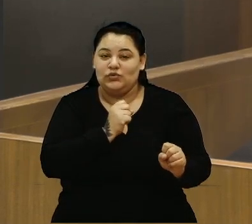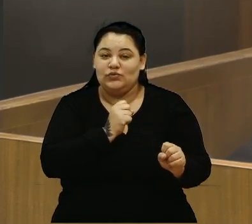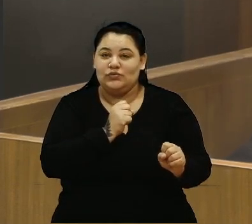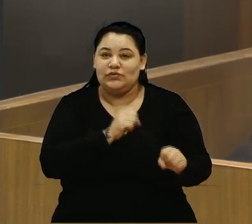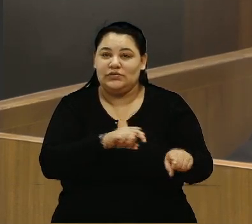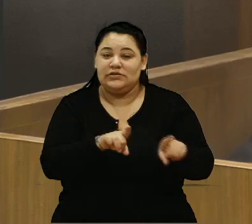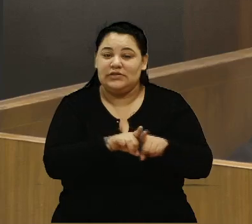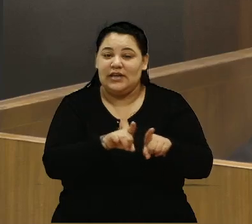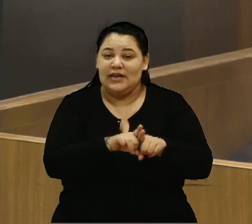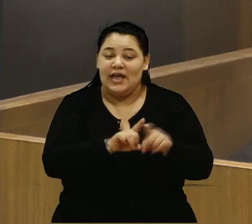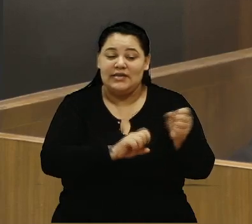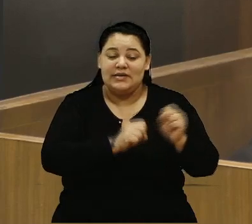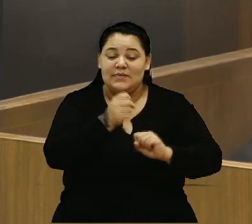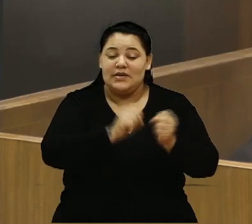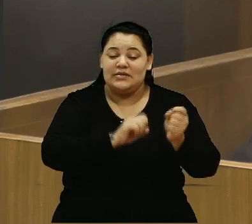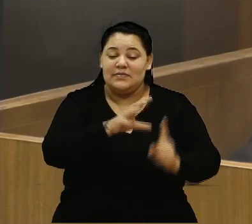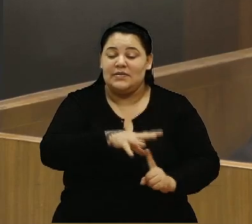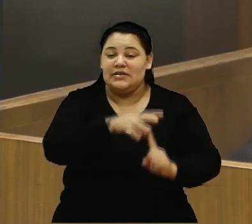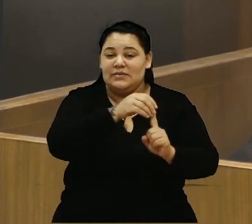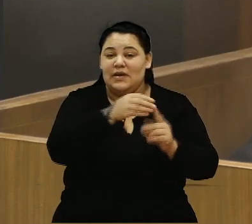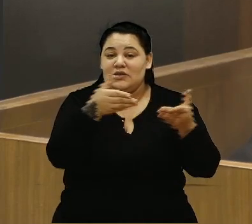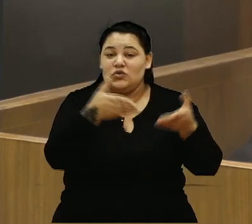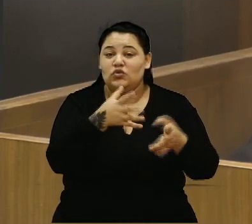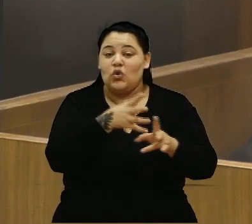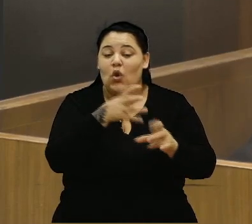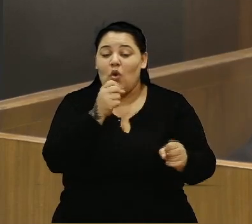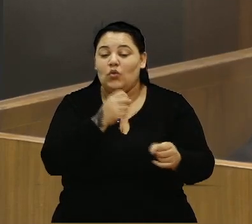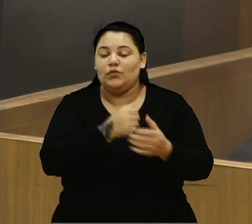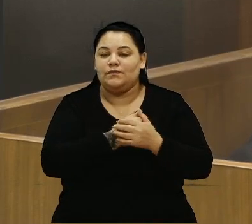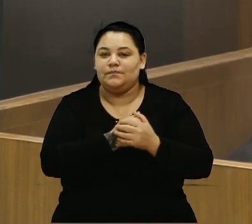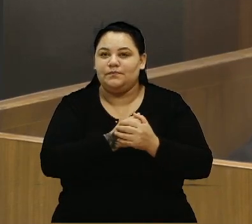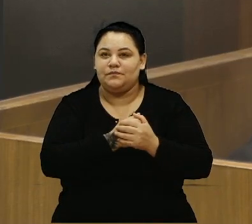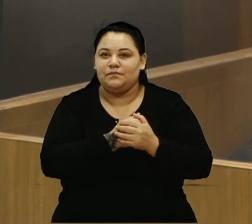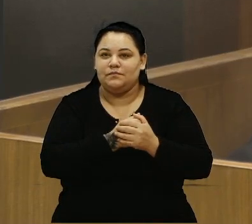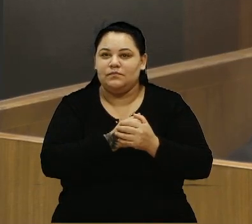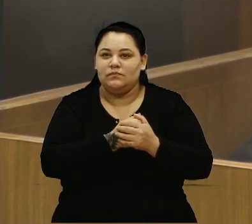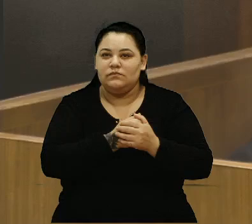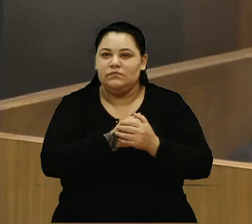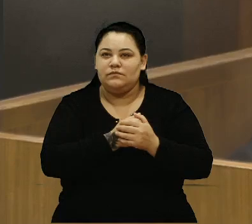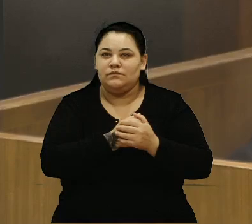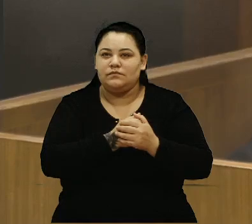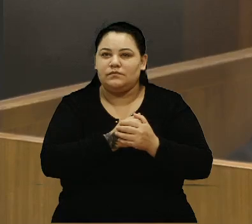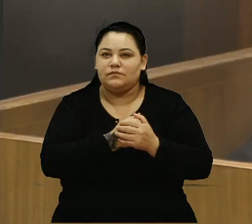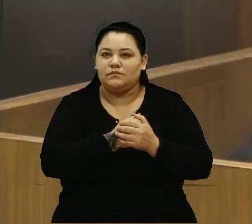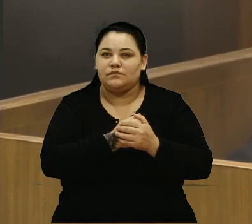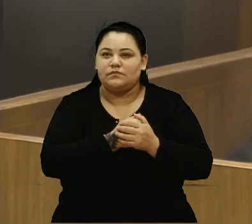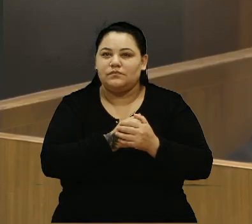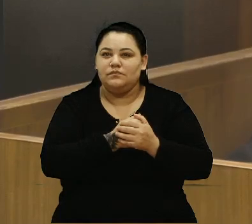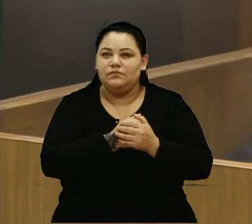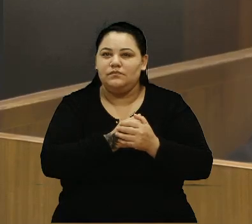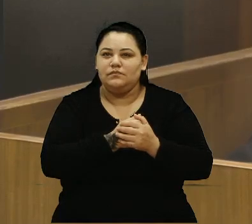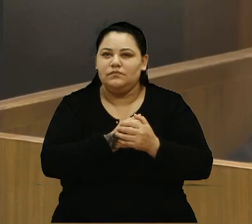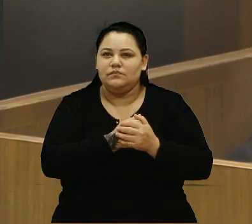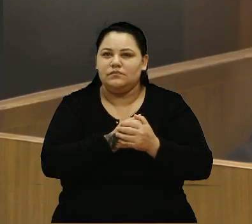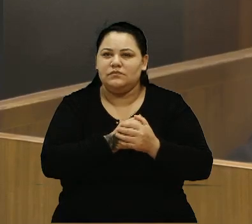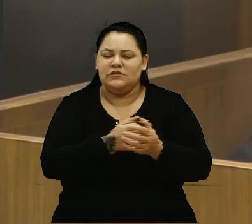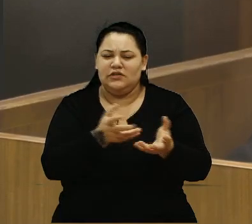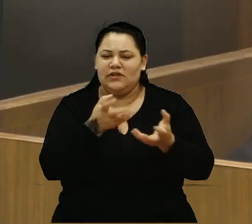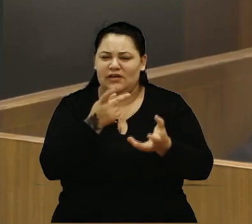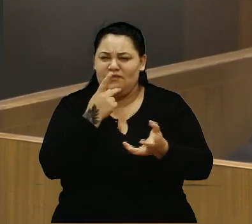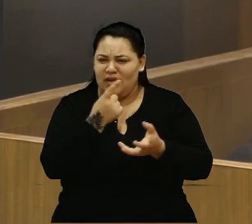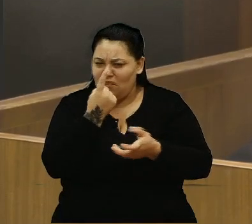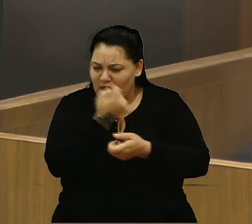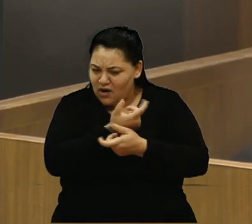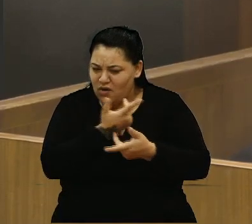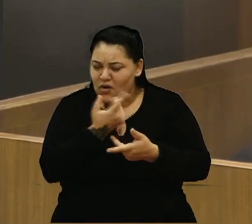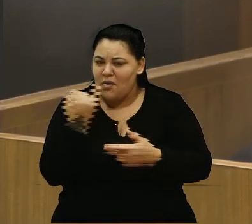brasileiras hoje? Se o senhor me permitir uma parte, vereador Sandro Fantinel. E eu quero chegar num ponto bastante crucial de